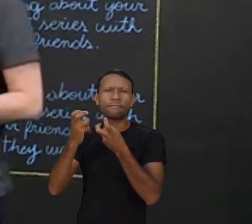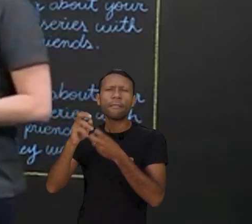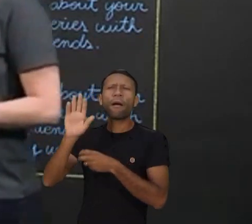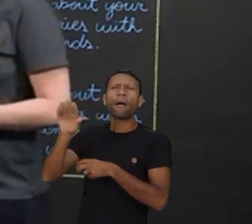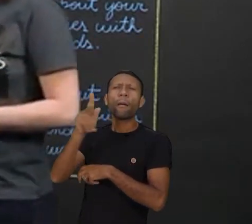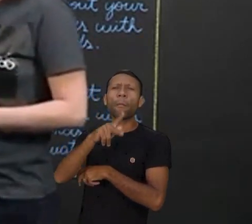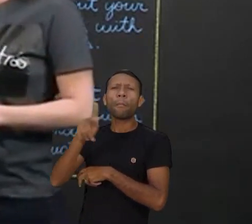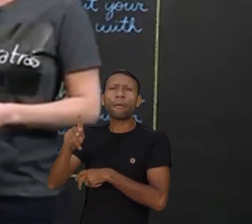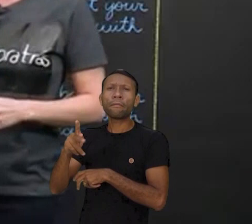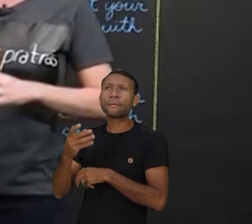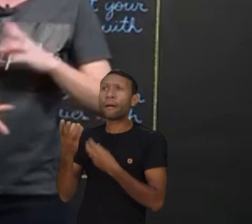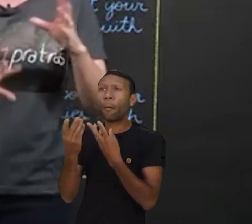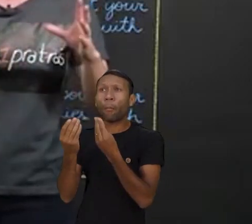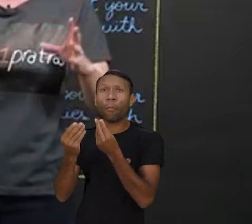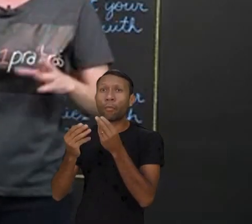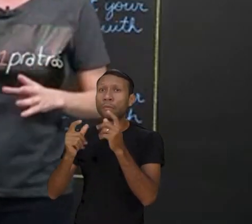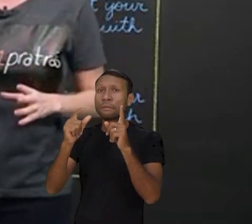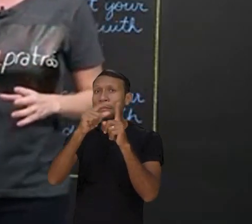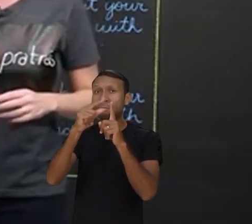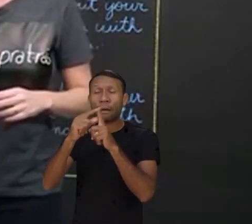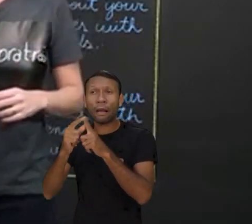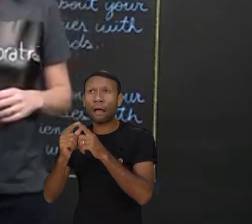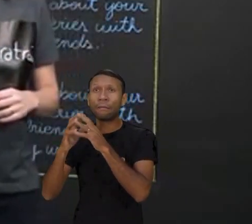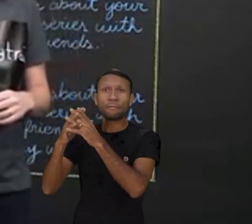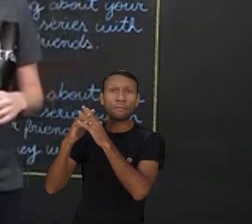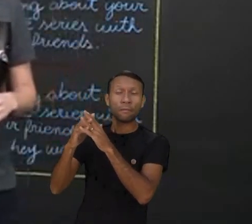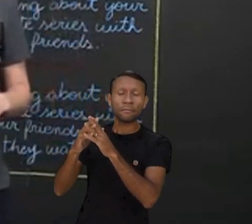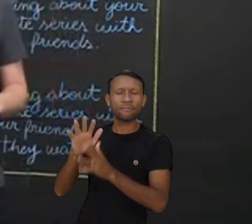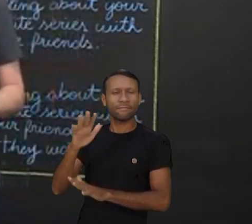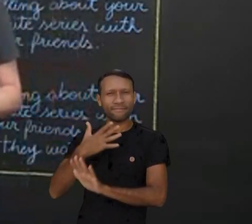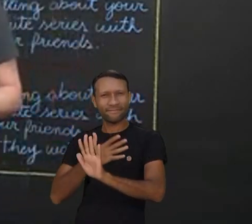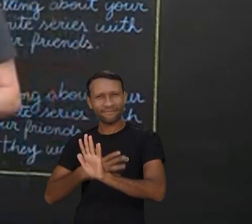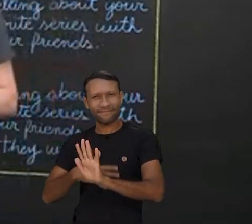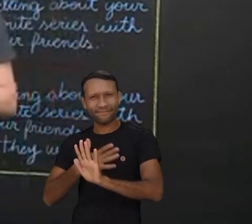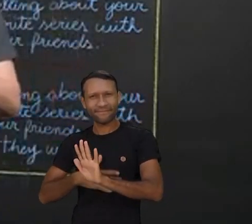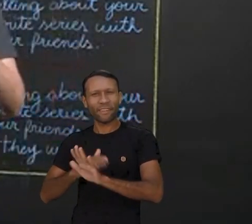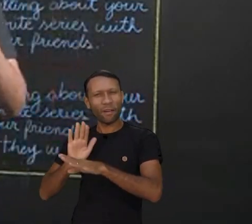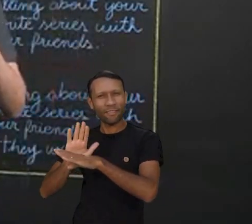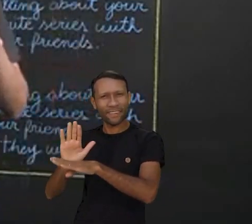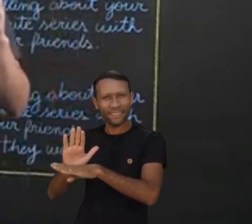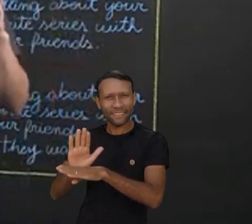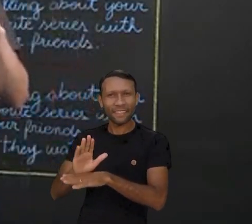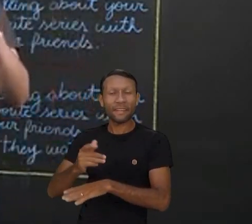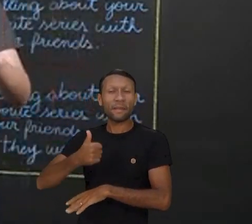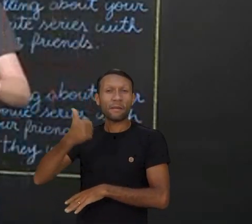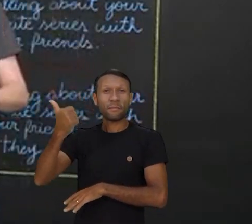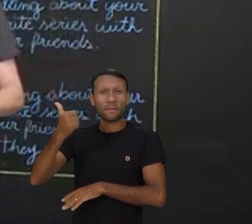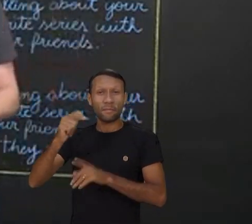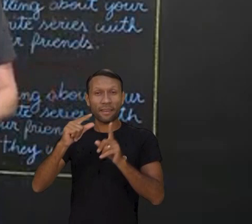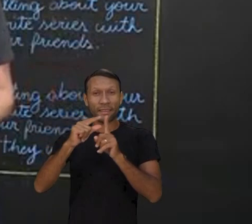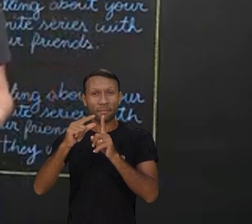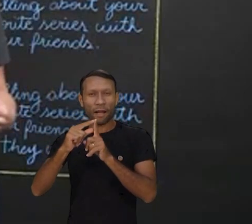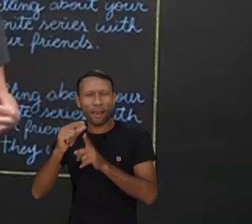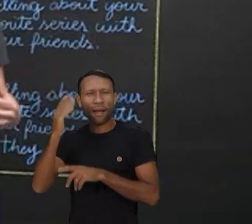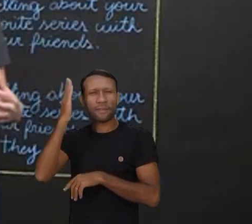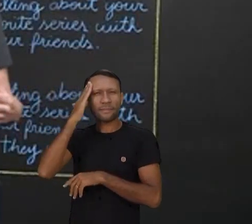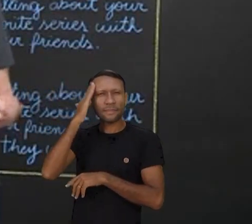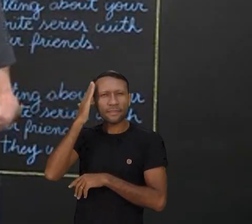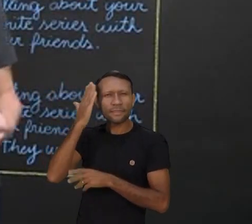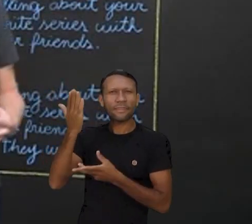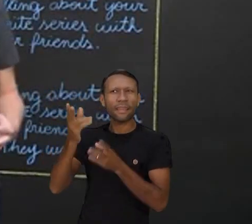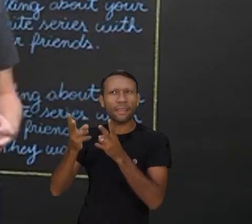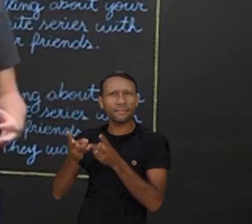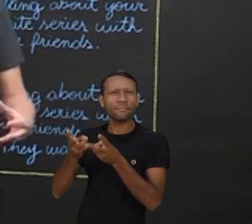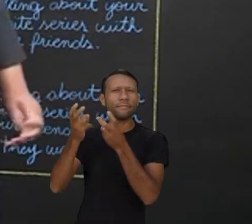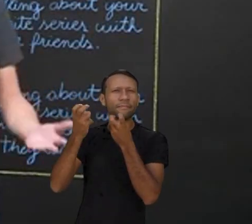está escrito muita coisa aqui, eu não vou saber, eu não vou entender. Eu vou te ajudar. Vamos olhar primeiro as palavrinhas que a gente já conhece, ver se tem alguma